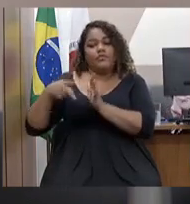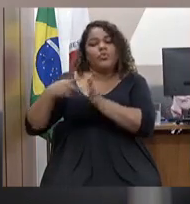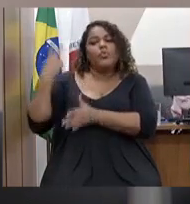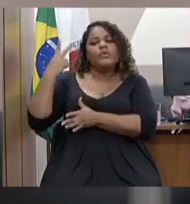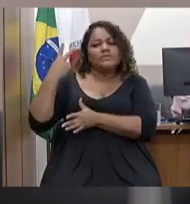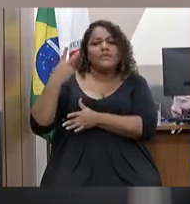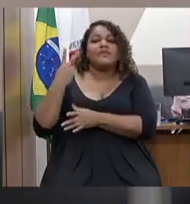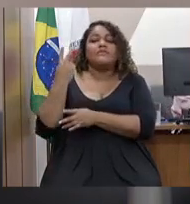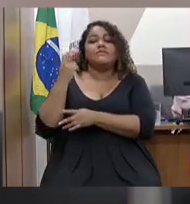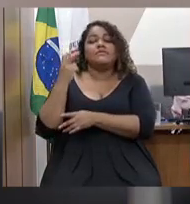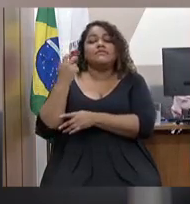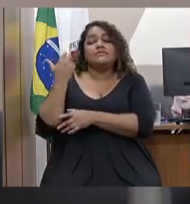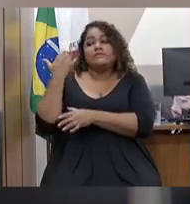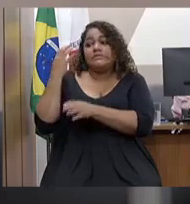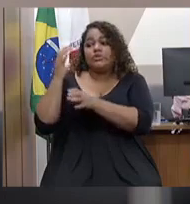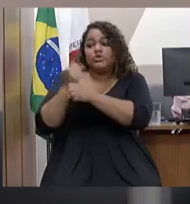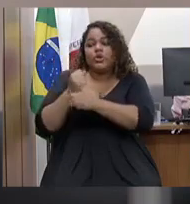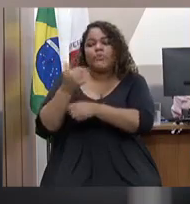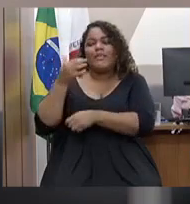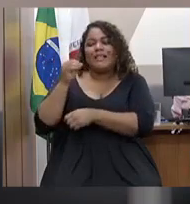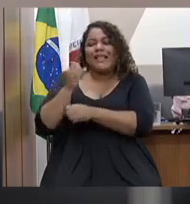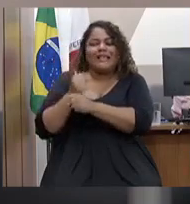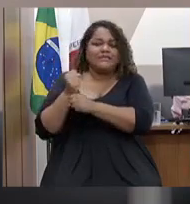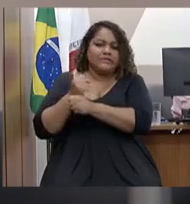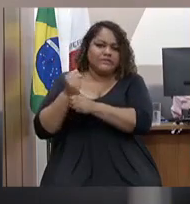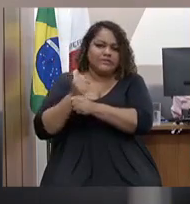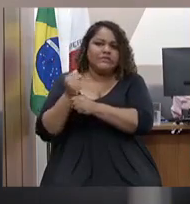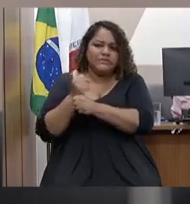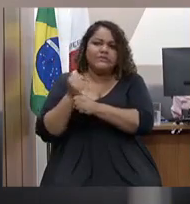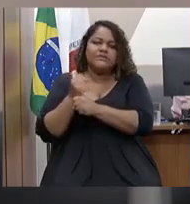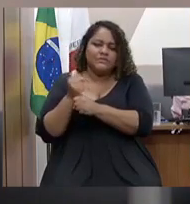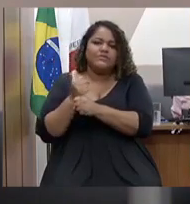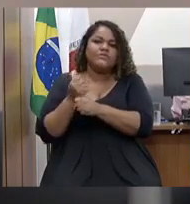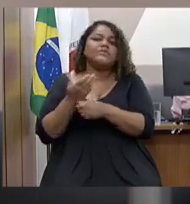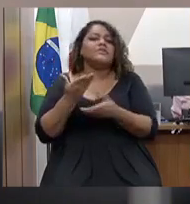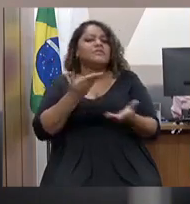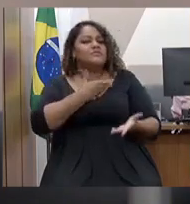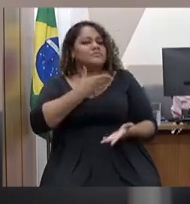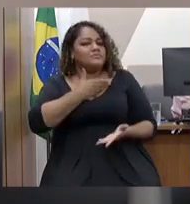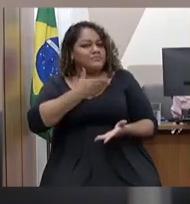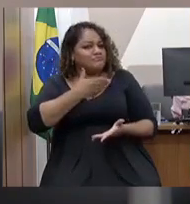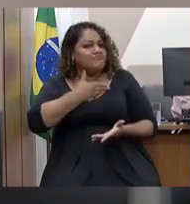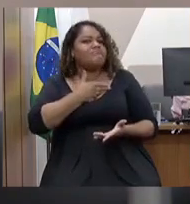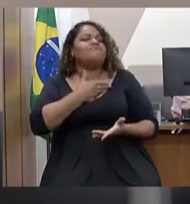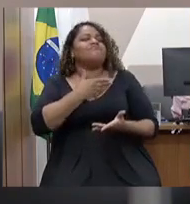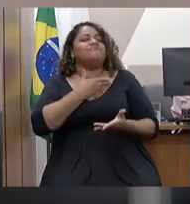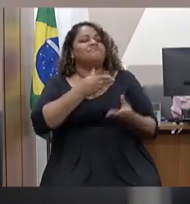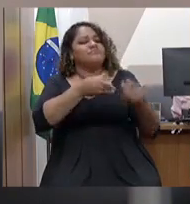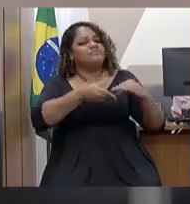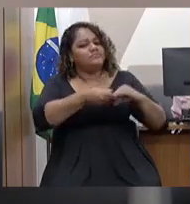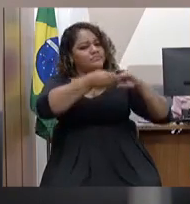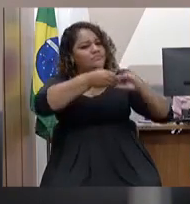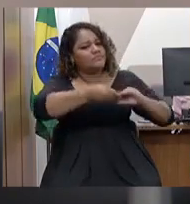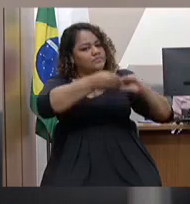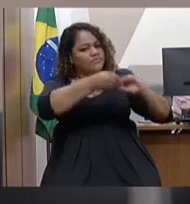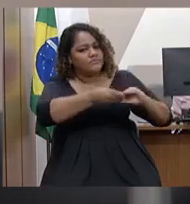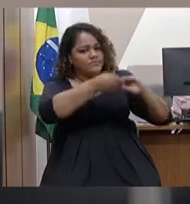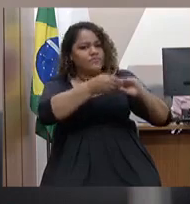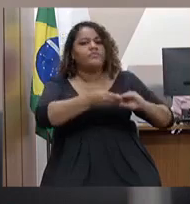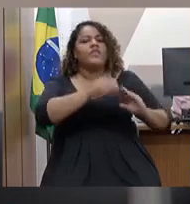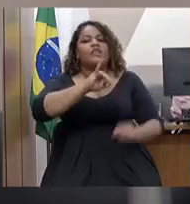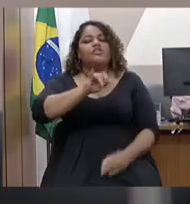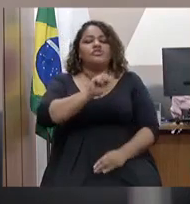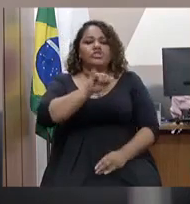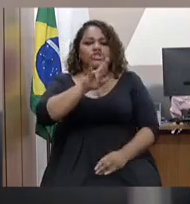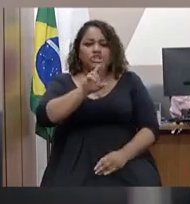10 anos então saúde meu companheiro tá passando uma peteca para ele que é o companheiro Jairo e todas a